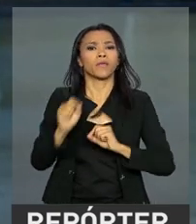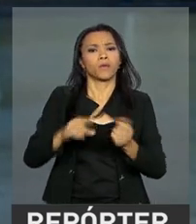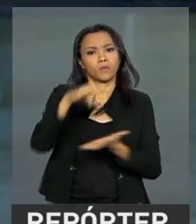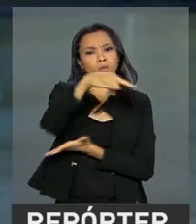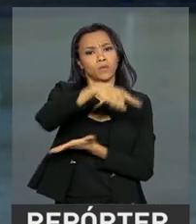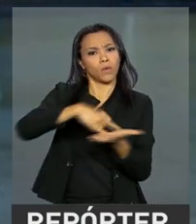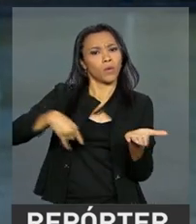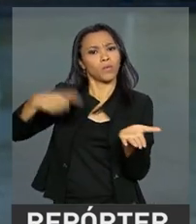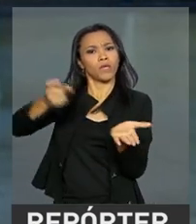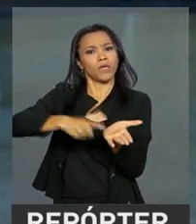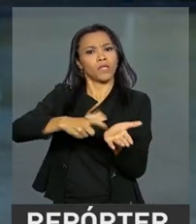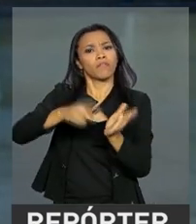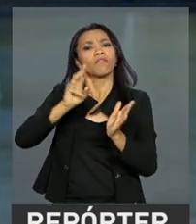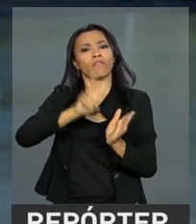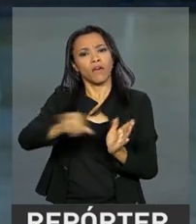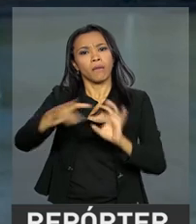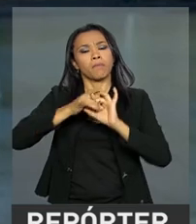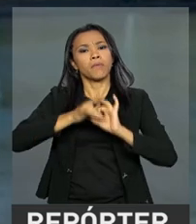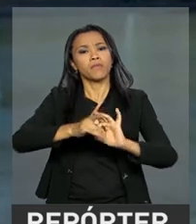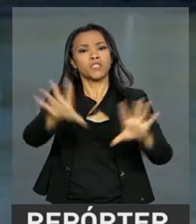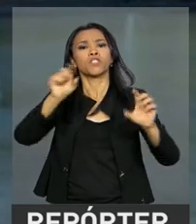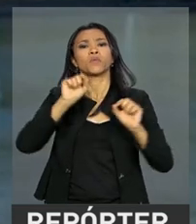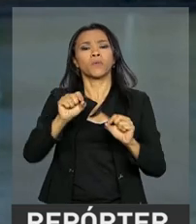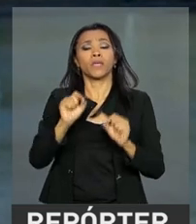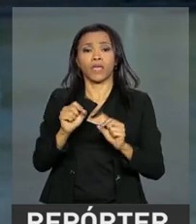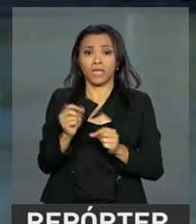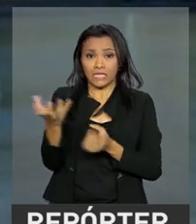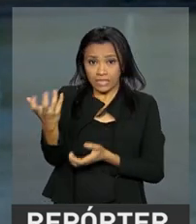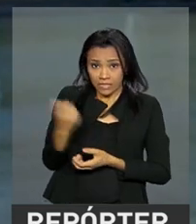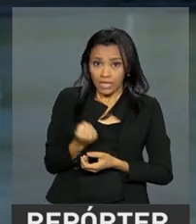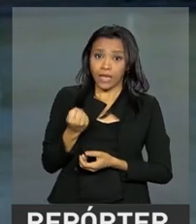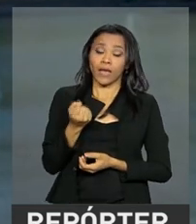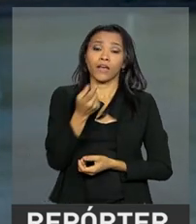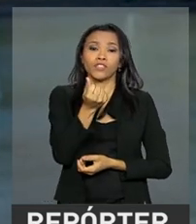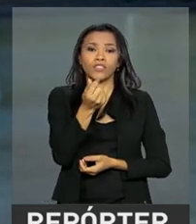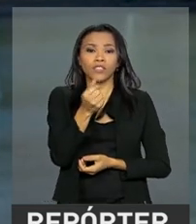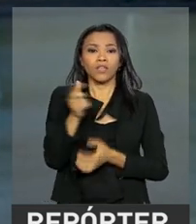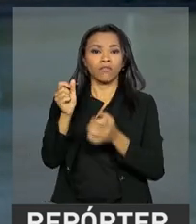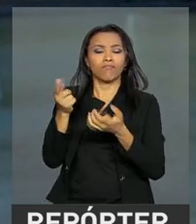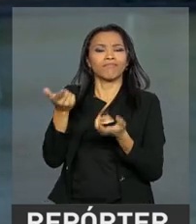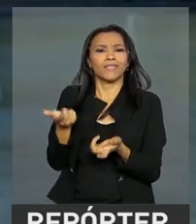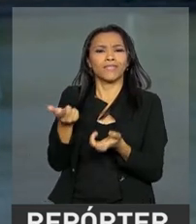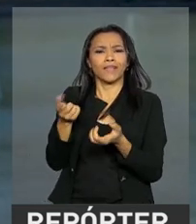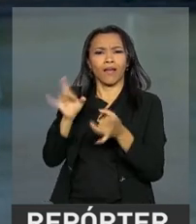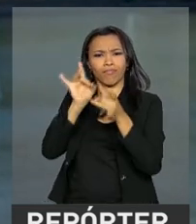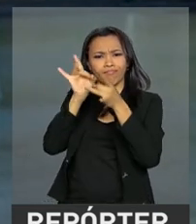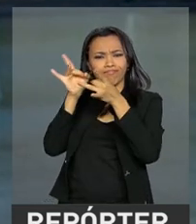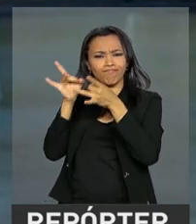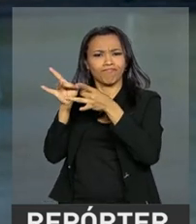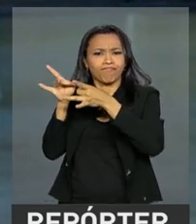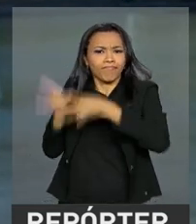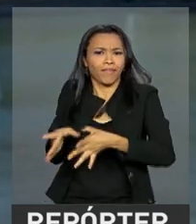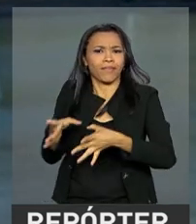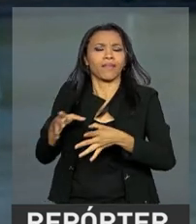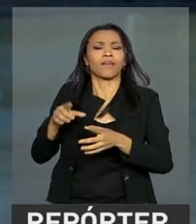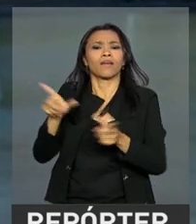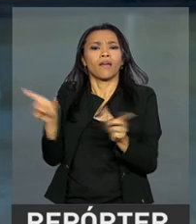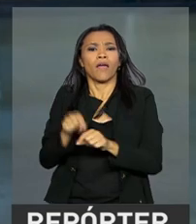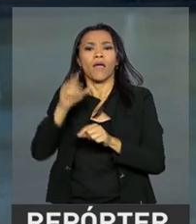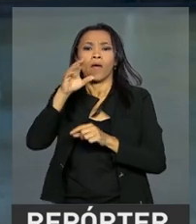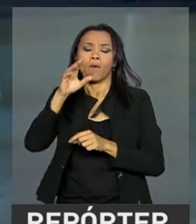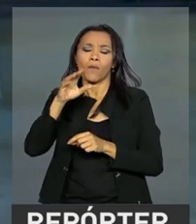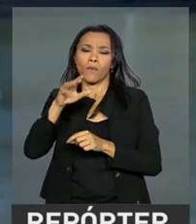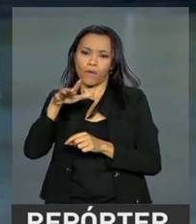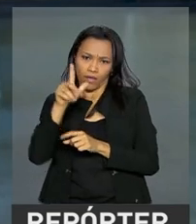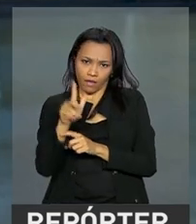liberação de saques de Contas inativas do FGTS o fundo de garantia por tempo de serviço Ele disse que esses recursos